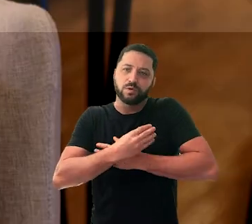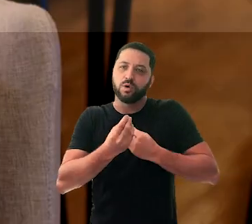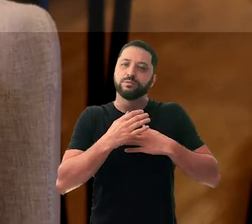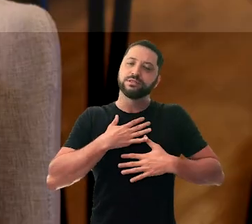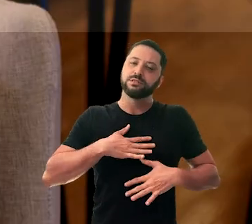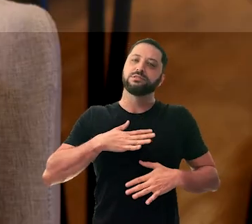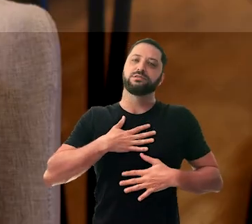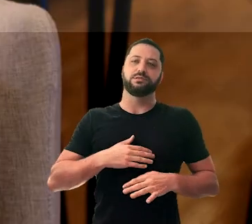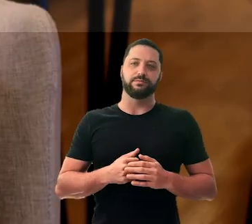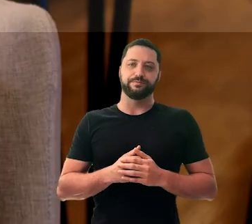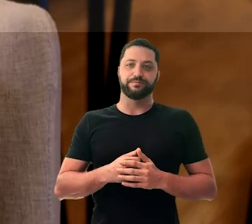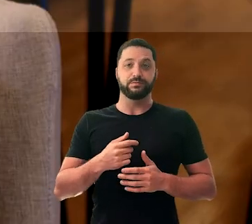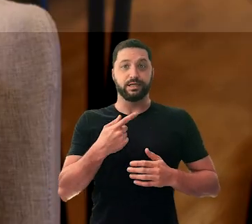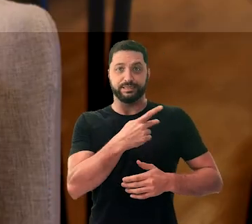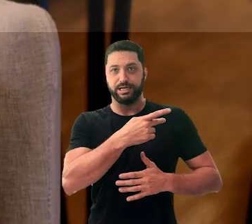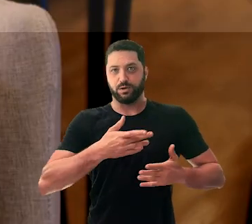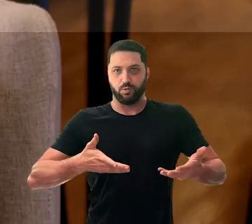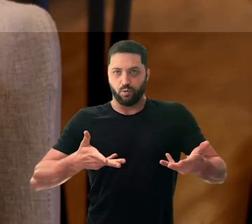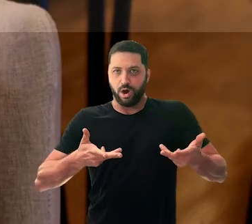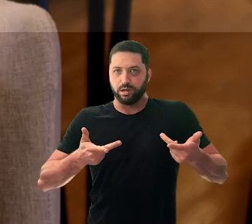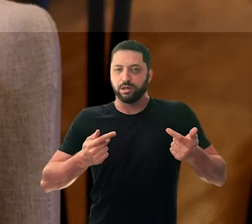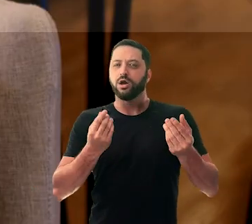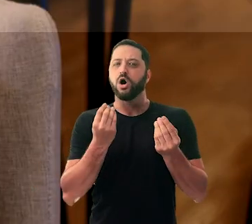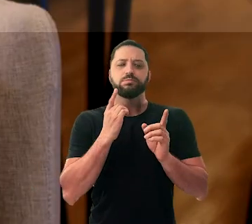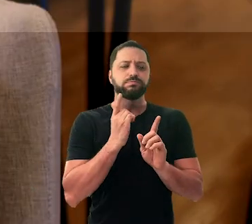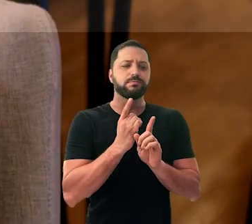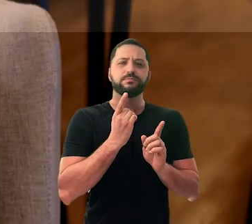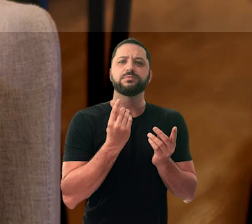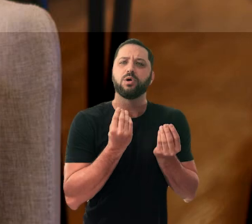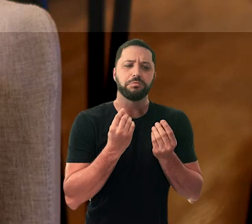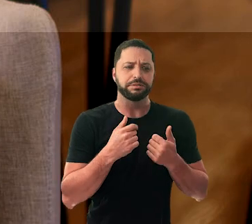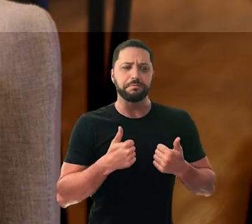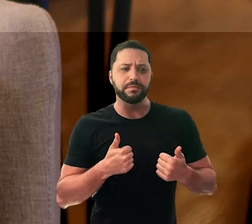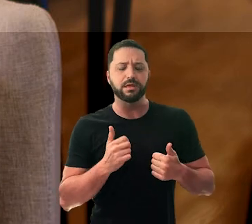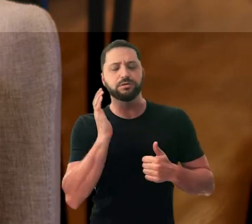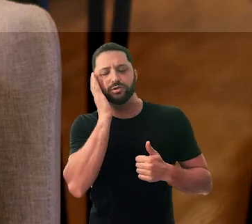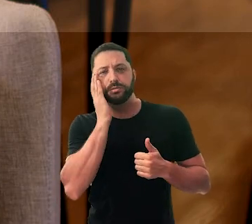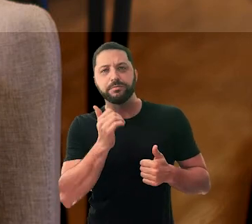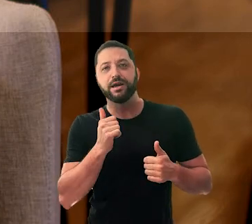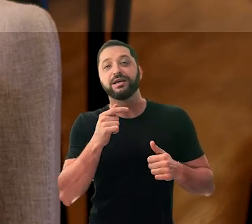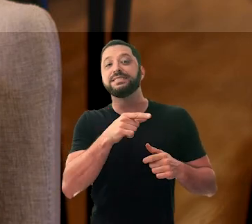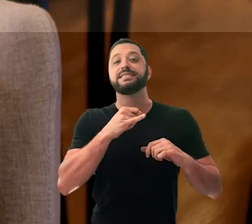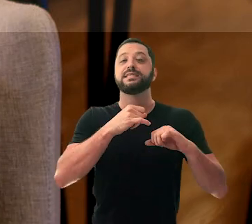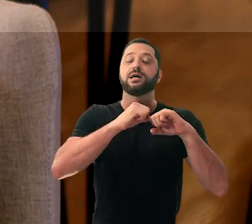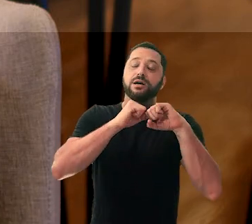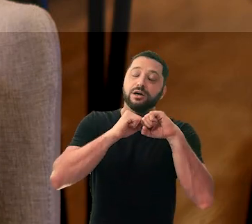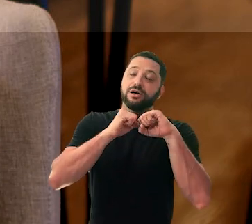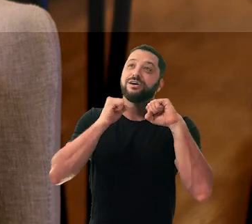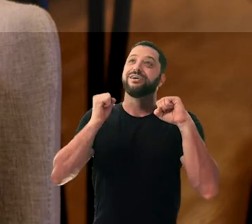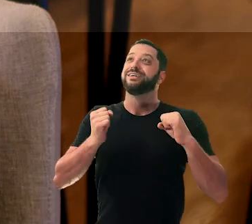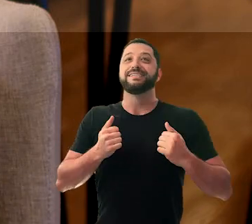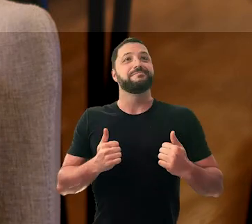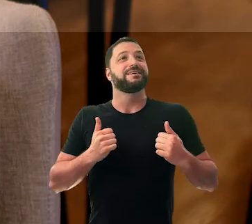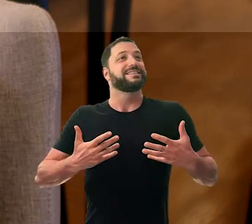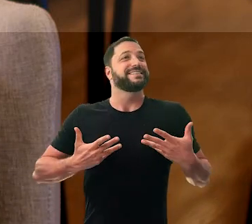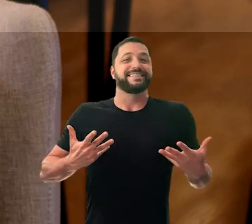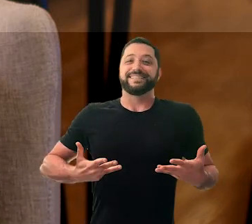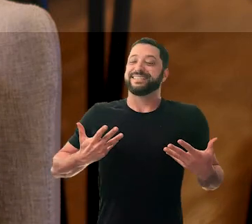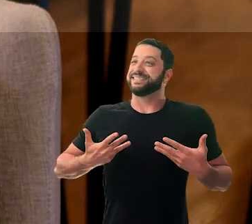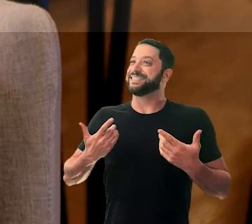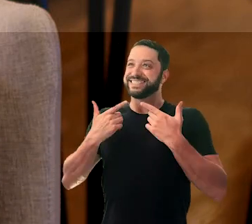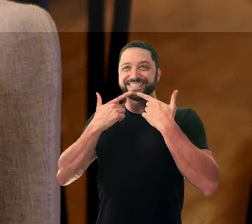A qualidade do sono dos bebês pode ser analisada através do humor da criança. Quando a criança acorda bem,